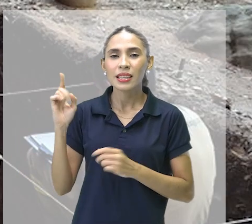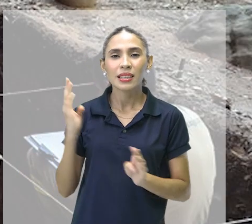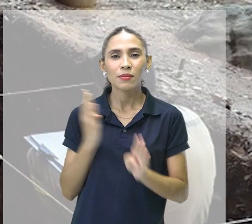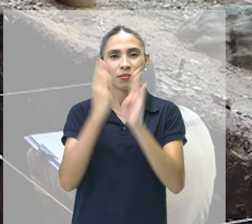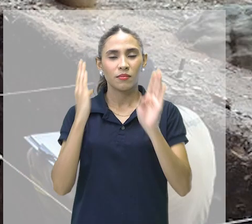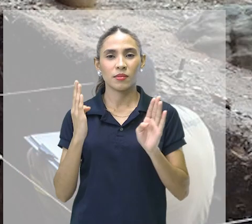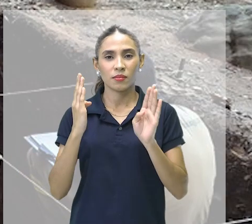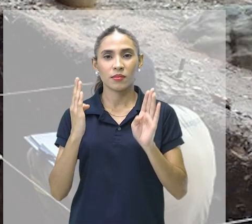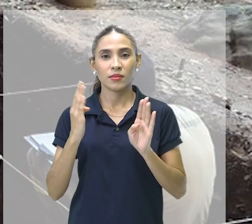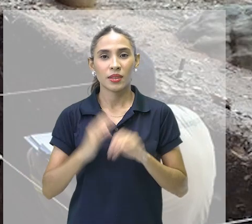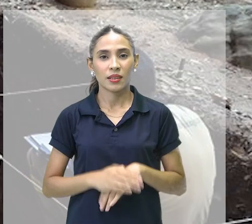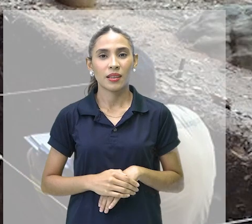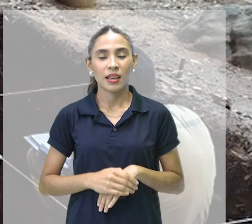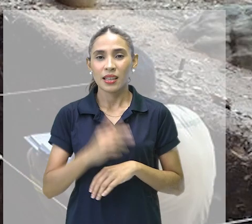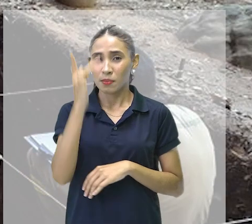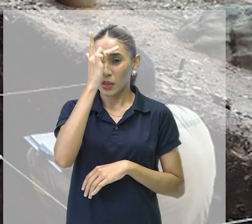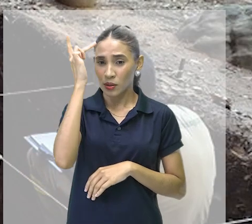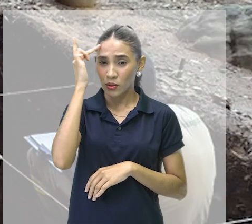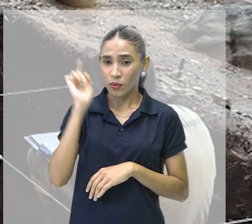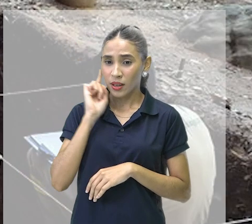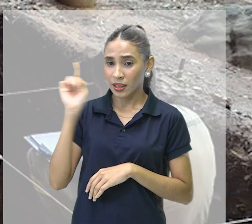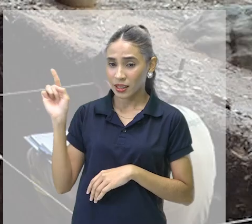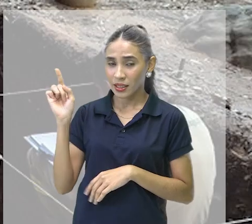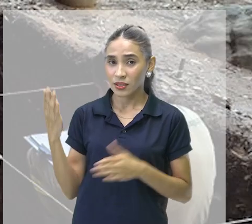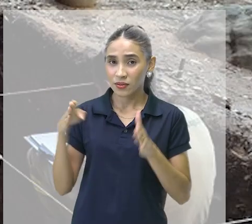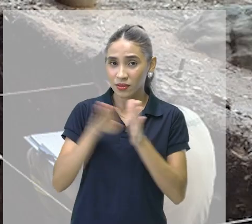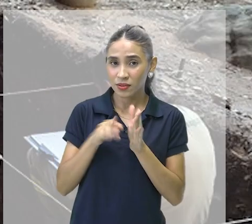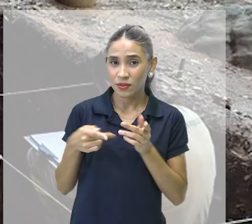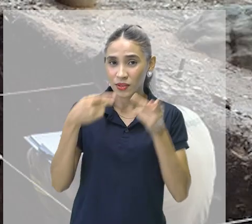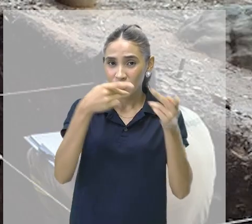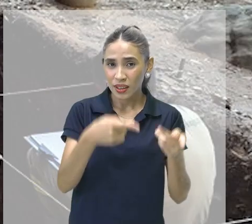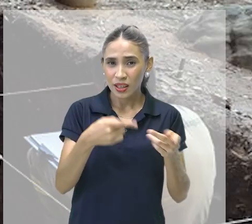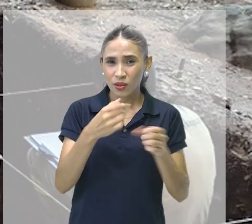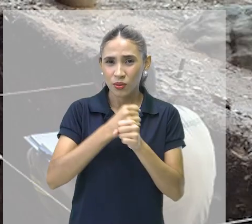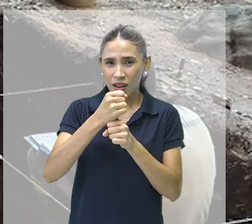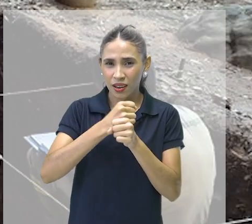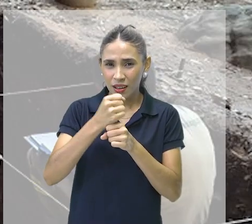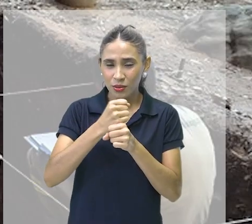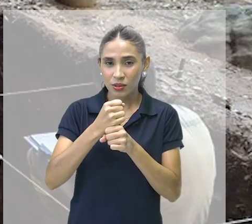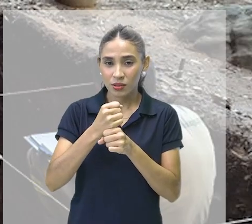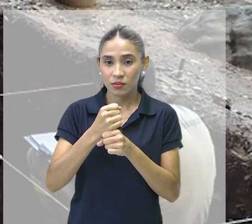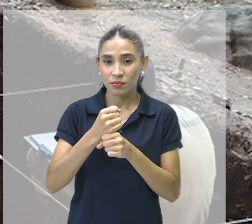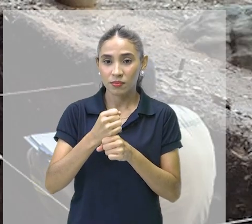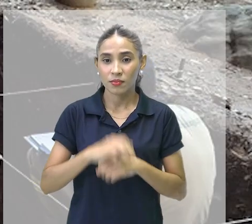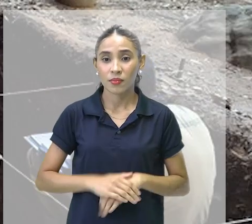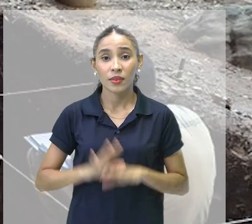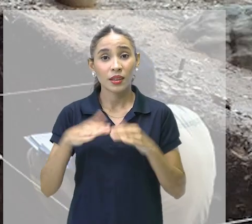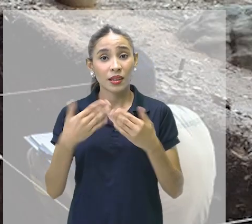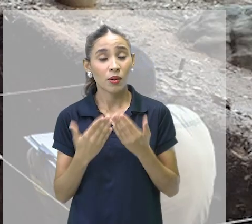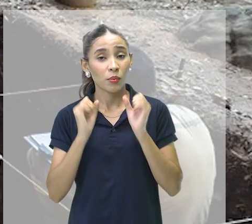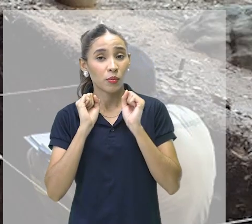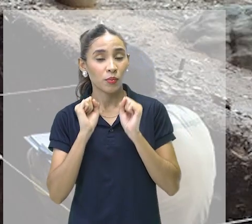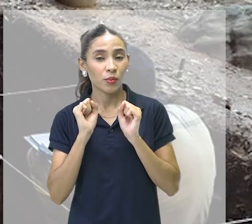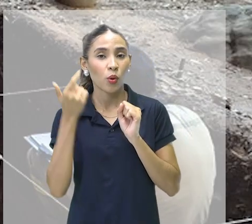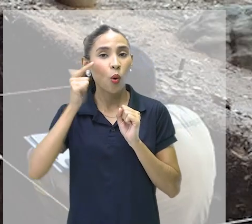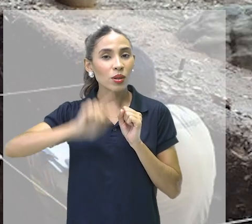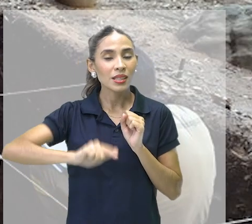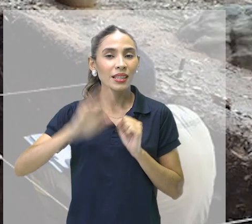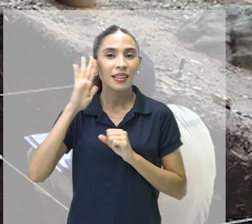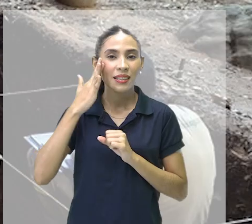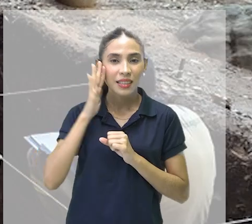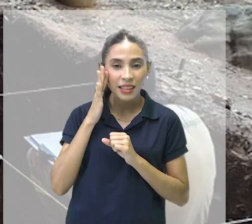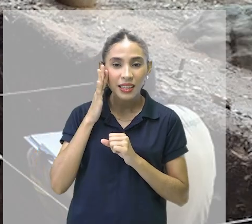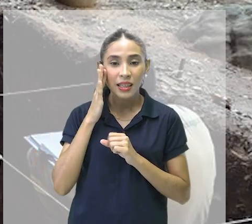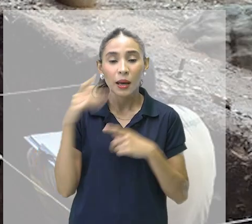pergunta: será que essas pessoas que viveram aqui, elas viveram há 1.000 anos atrás? Para a gente poder descobrir isso, nós